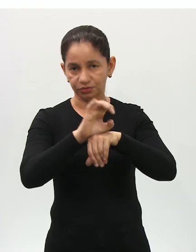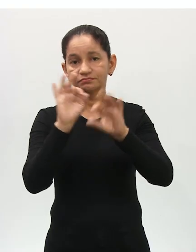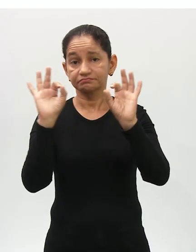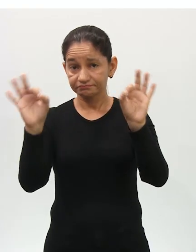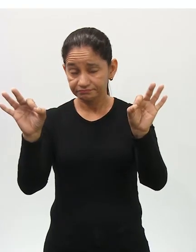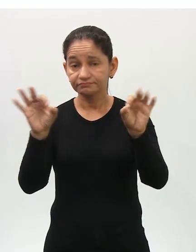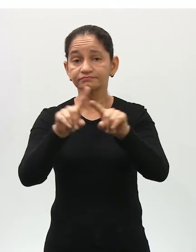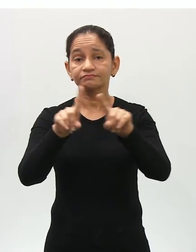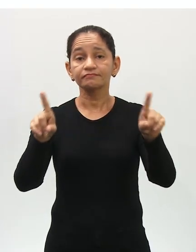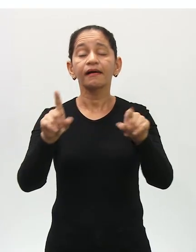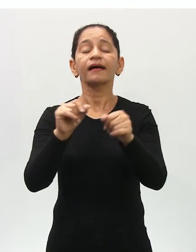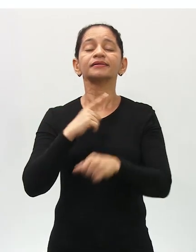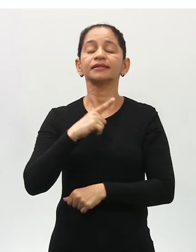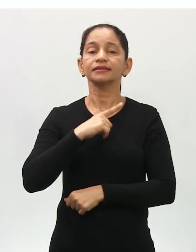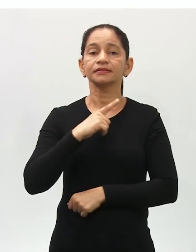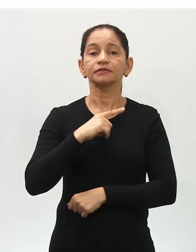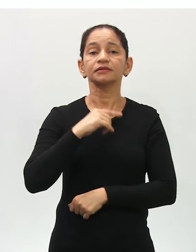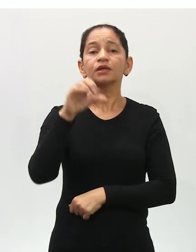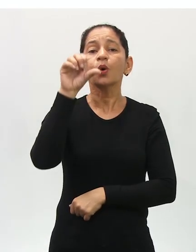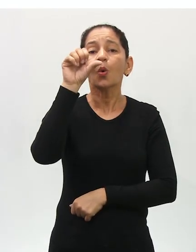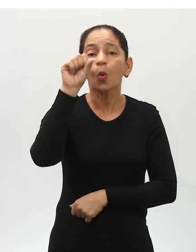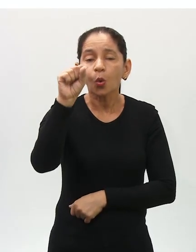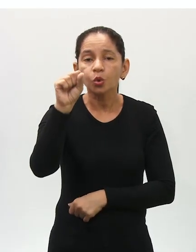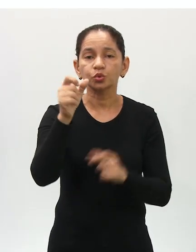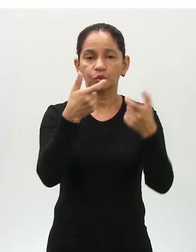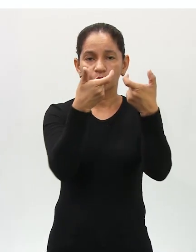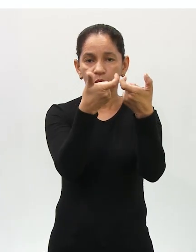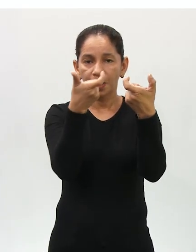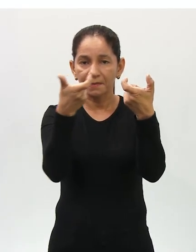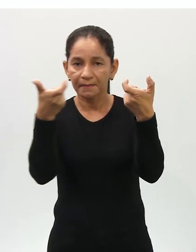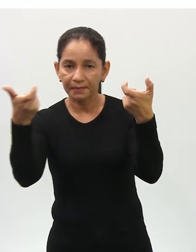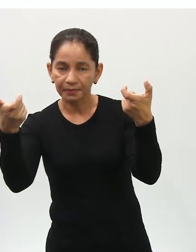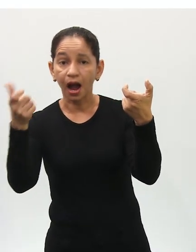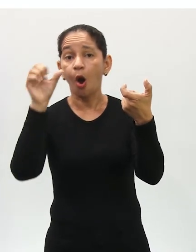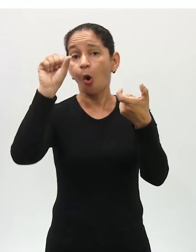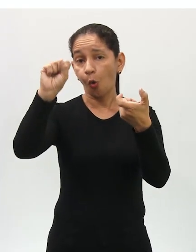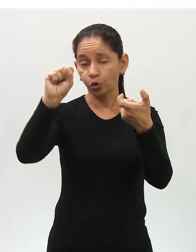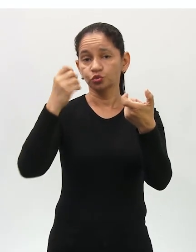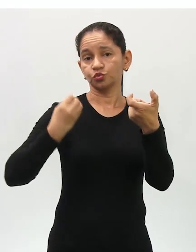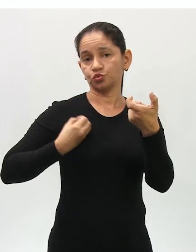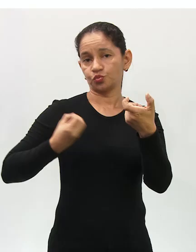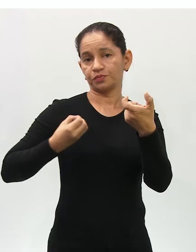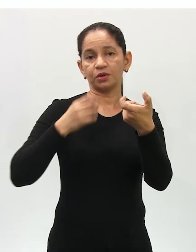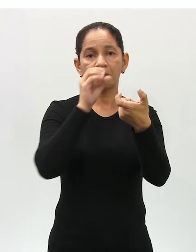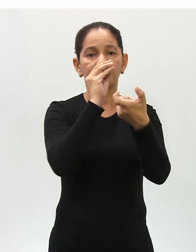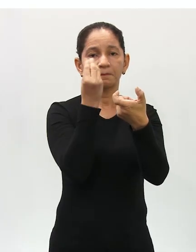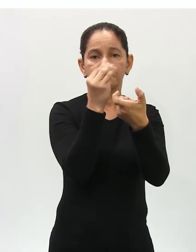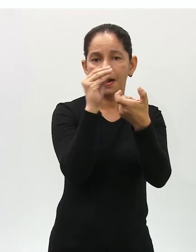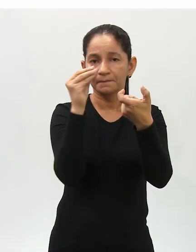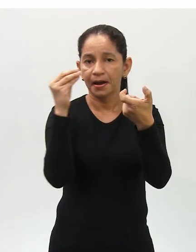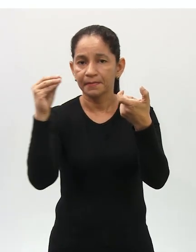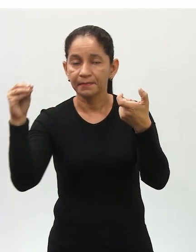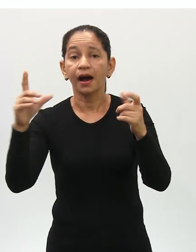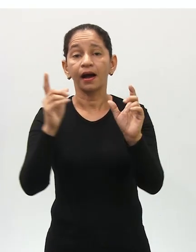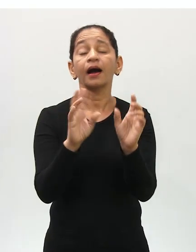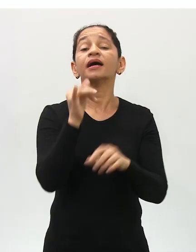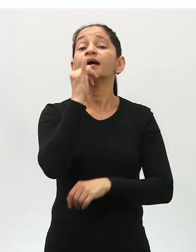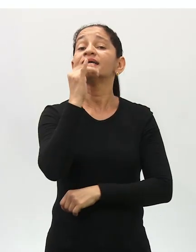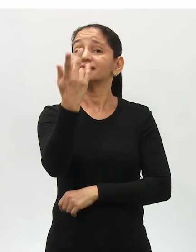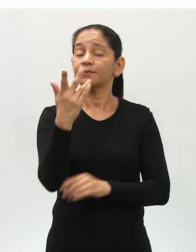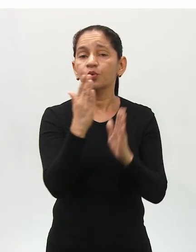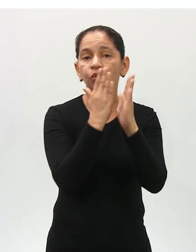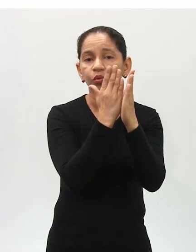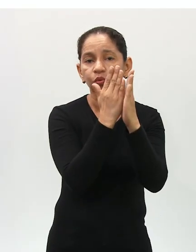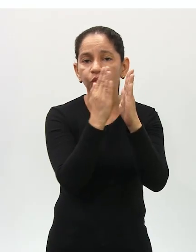da natureza da despesa, ela tem 8 dígitos, tá? O primeiro dígito vai tratar da categoria econômica. E